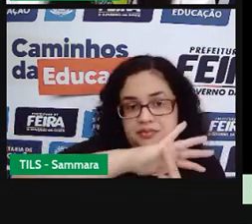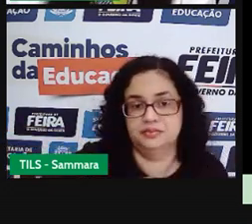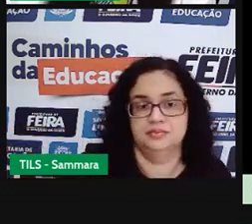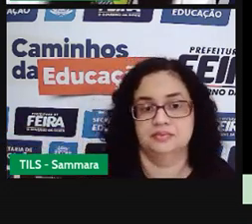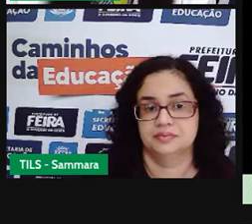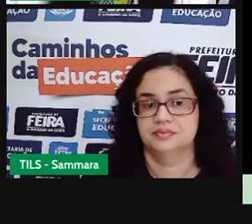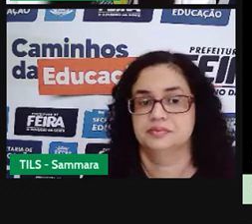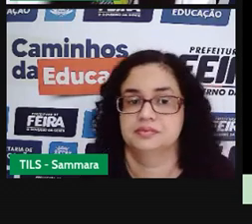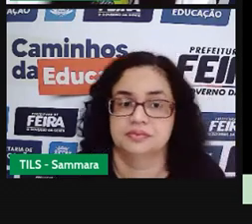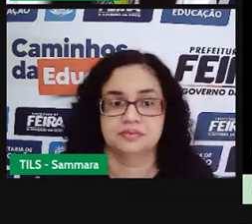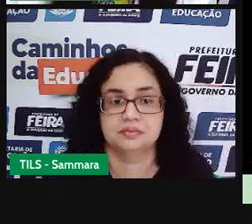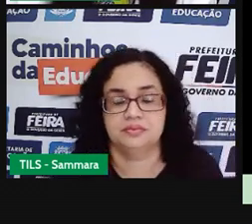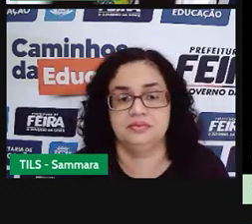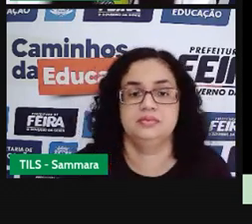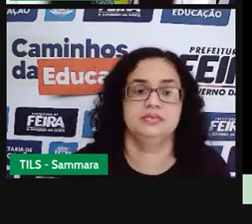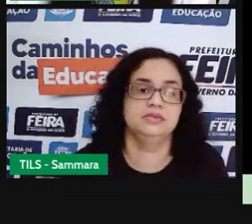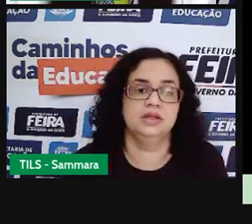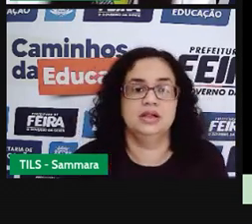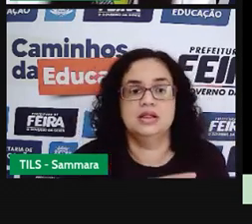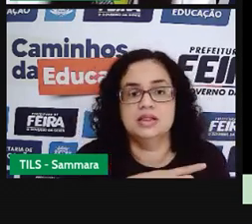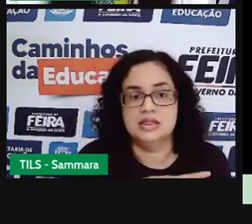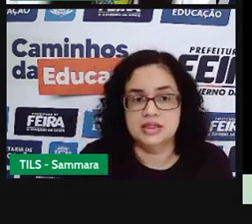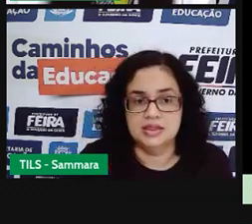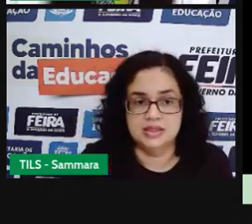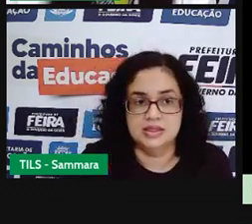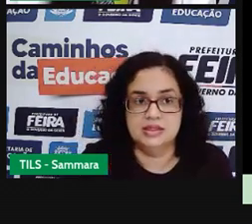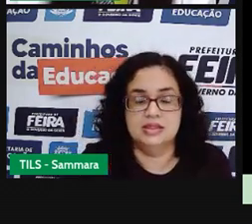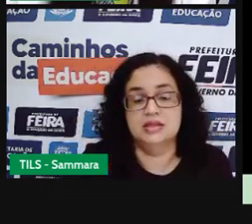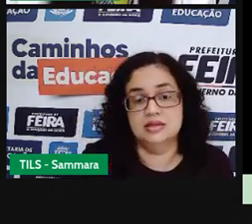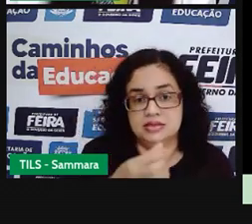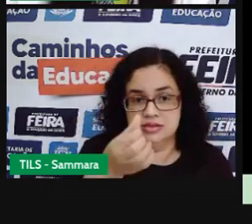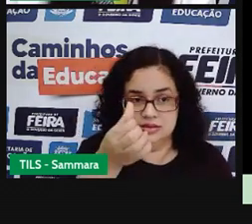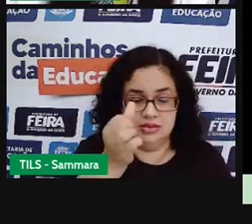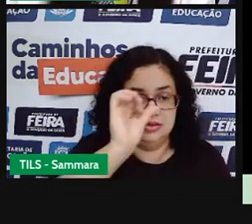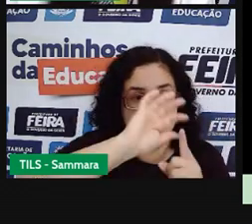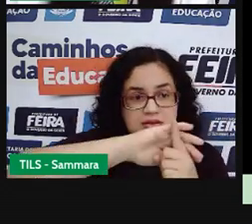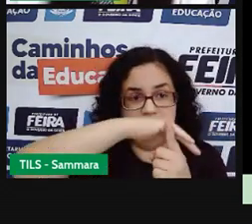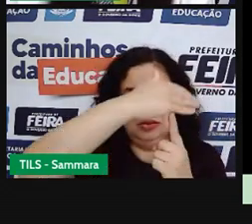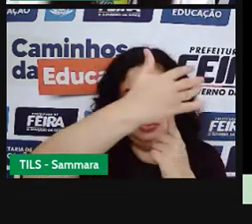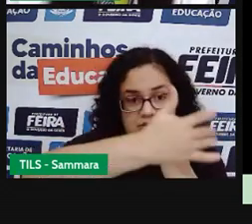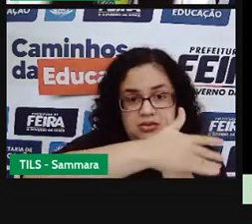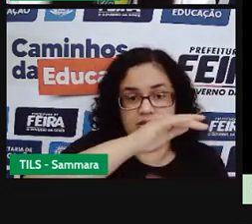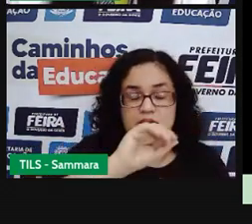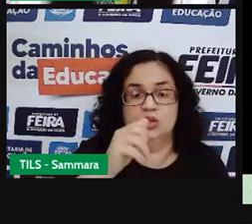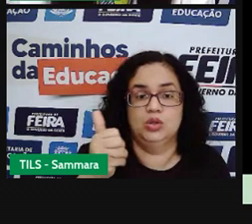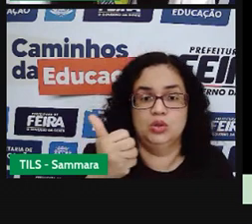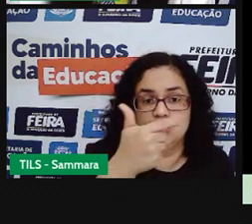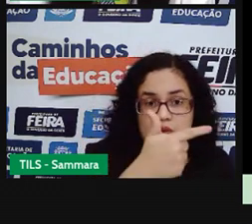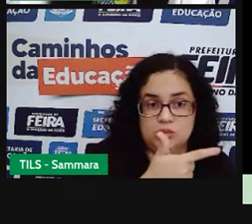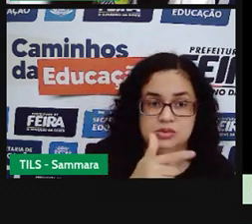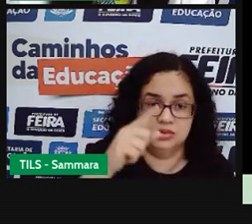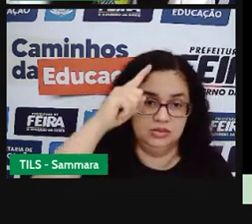paralelepípedo de seis Faces 12 arestas e 8 vértices